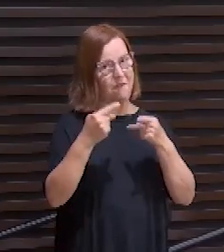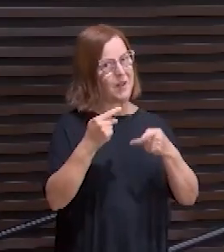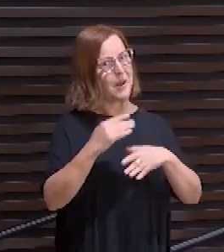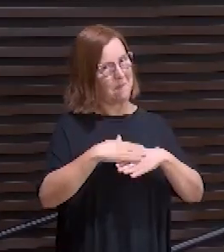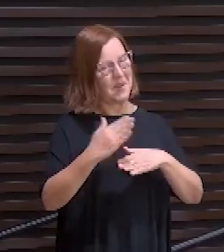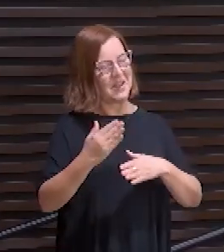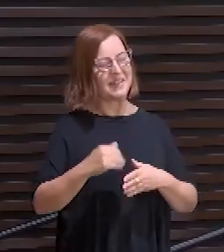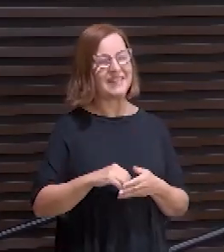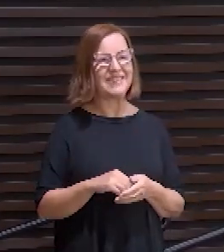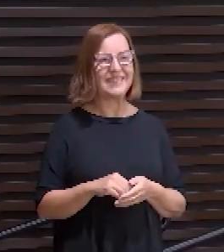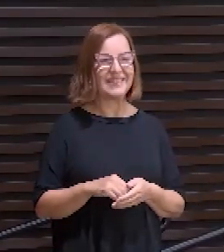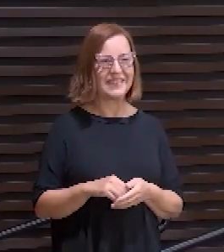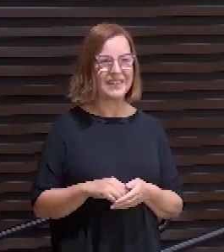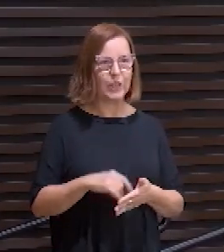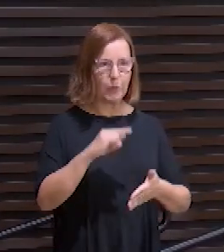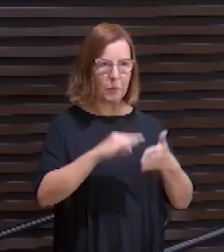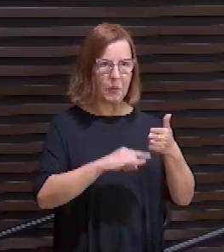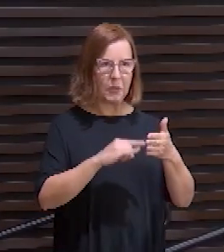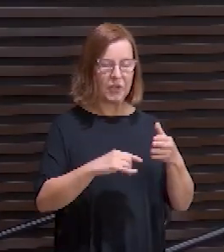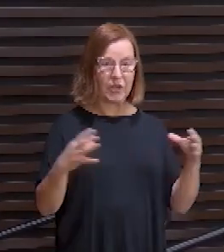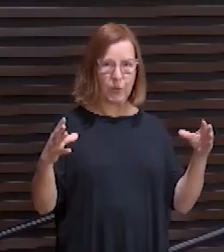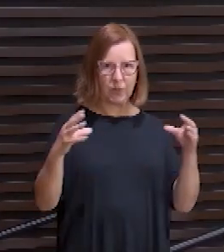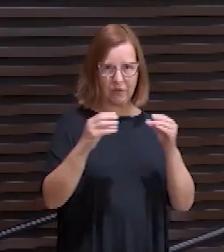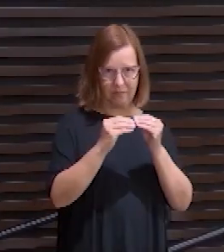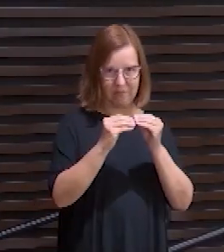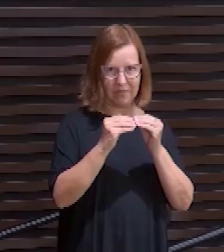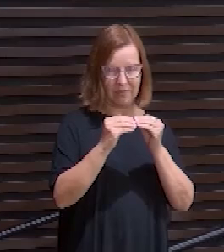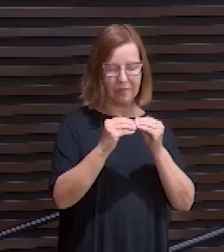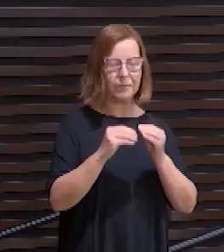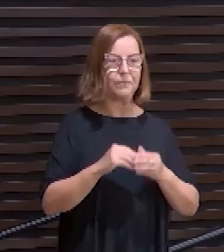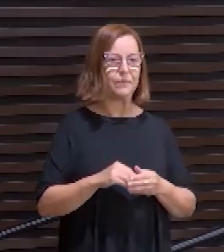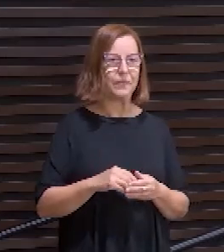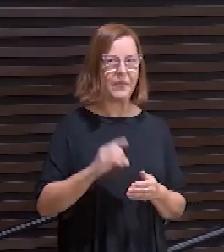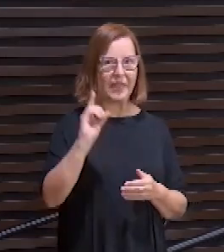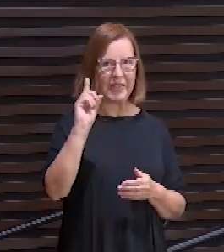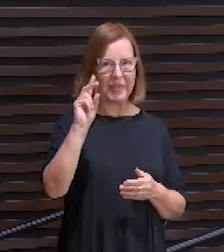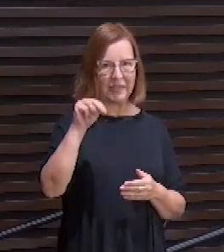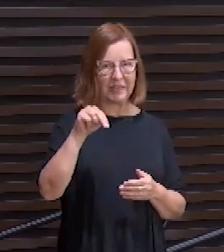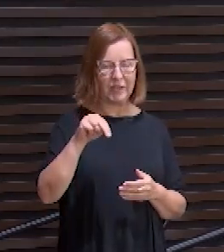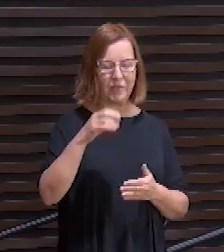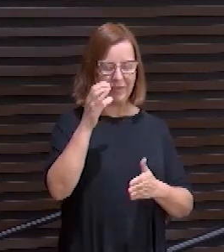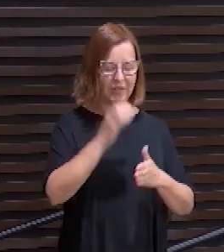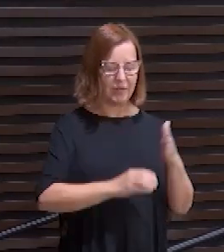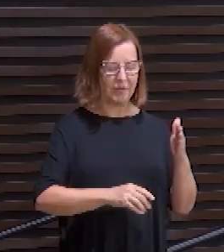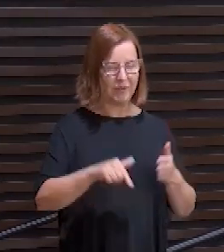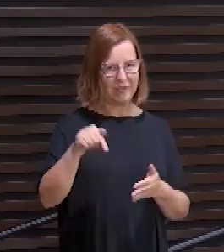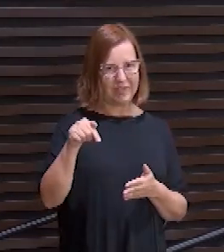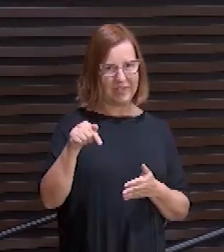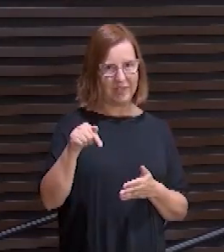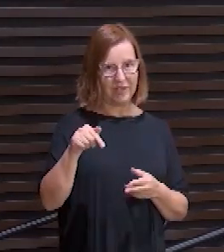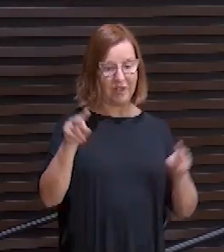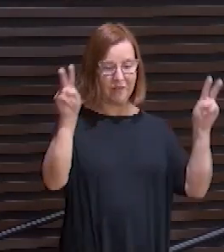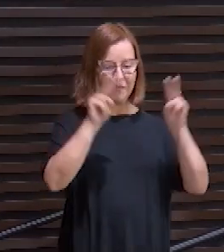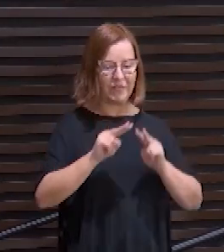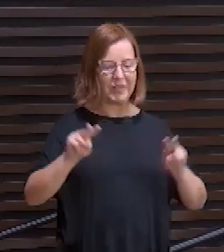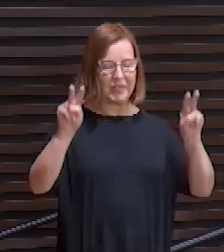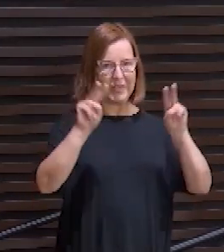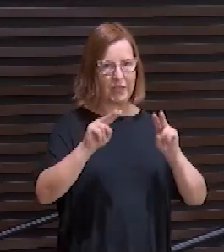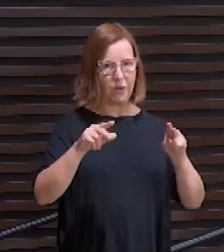Então o boletim ele é uma suma do que nós iremos tratar aqui. Daniel capítulo 7 é uma visão